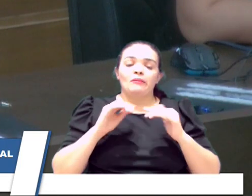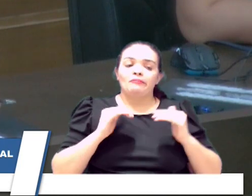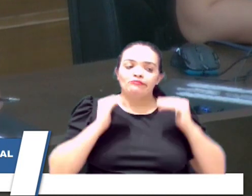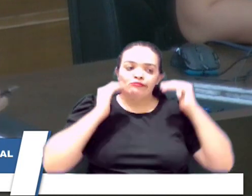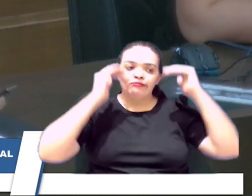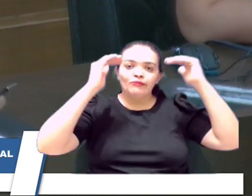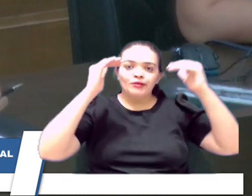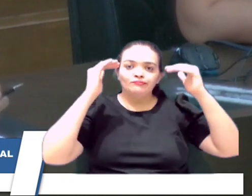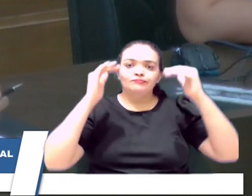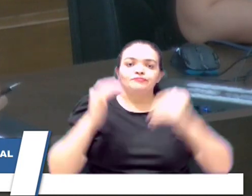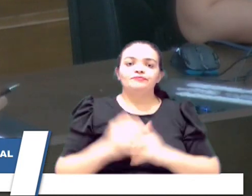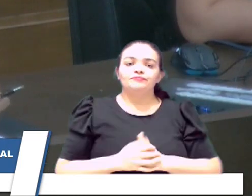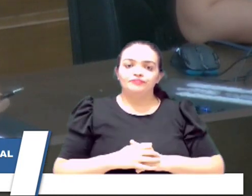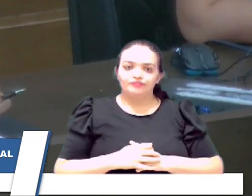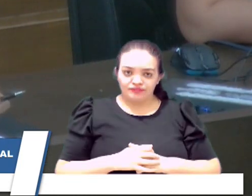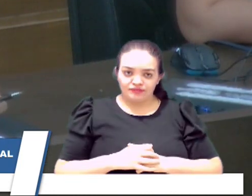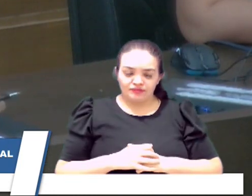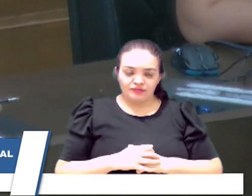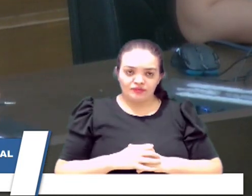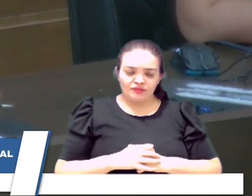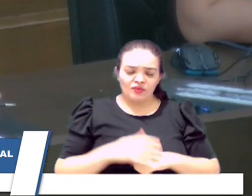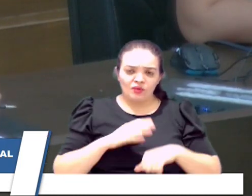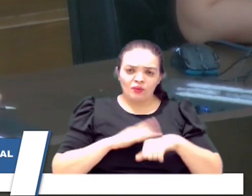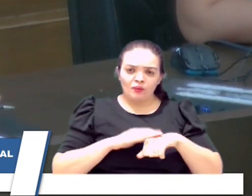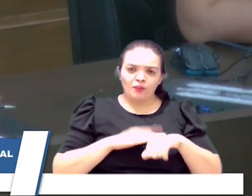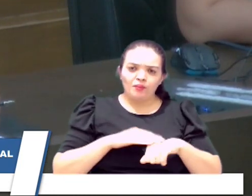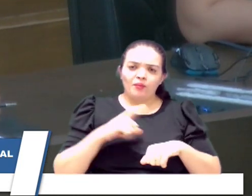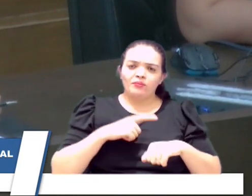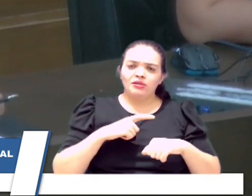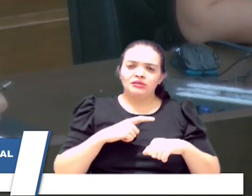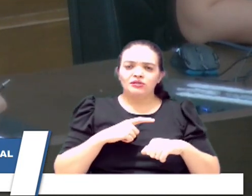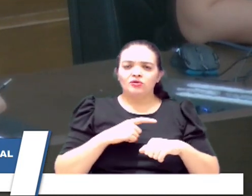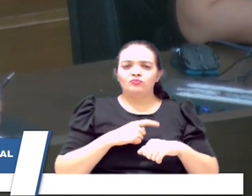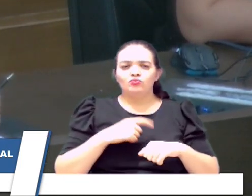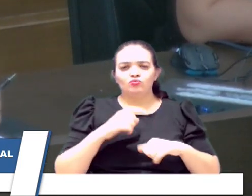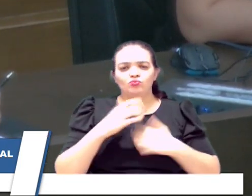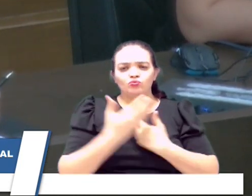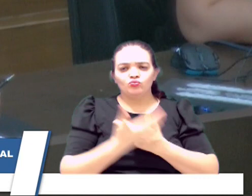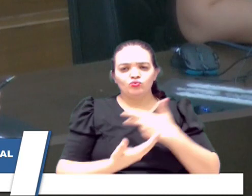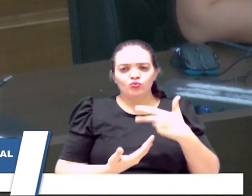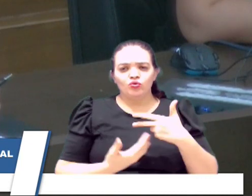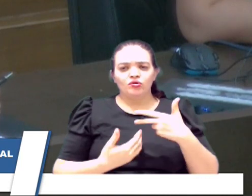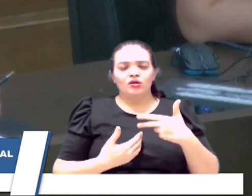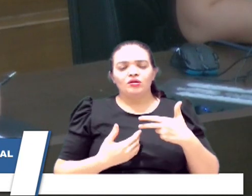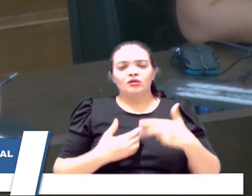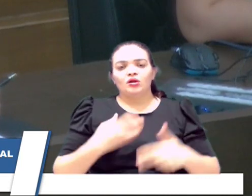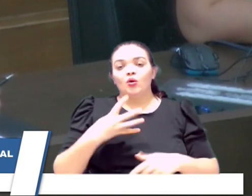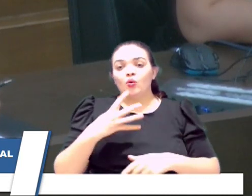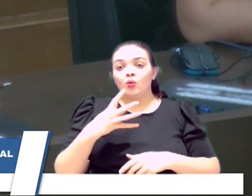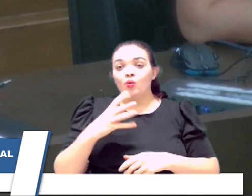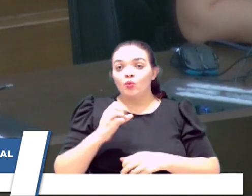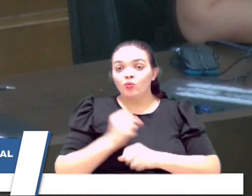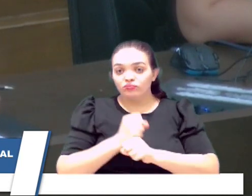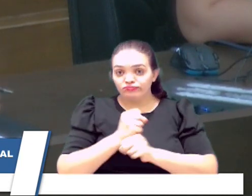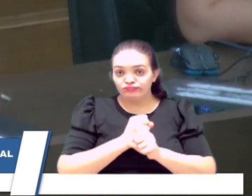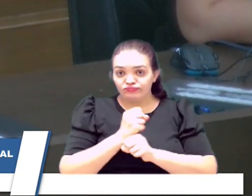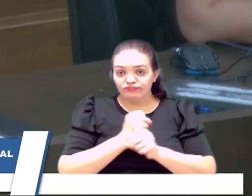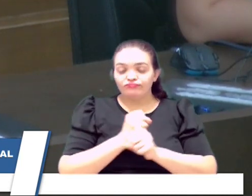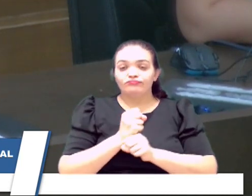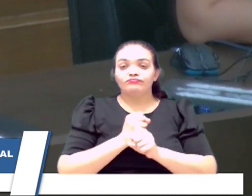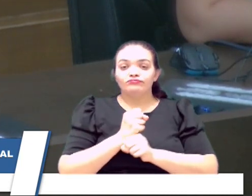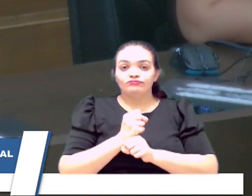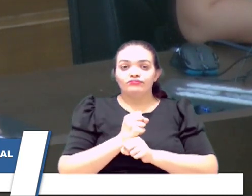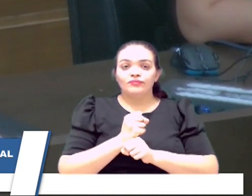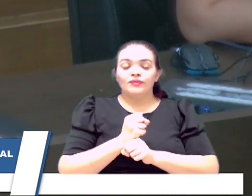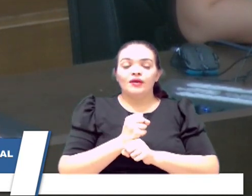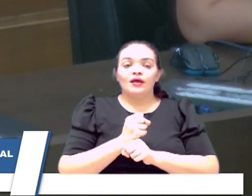Né? Agora, a gente tem uma omissão muito grande do Estado. Né? Há mais de 40 anos, já a antiga lei de drogas